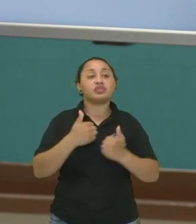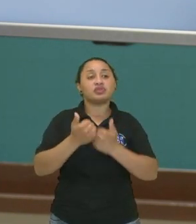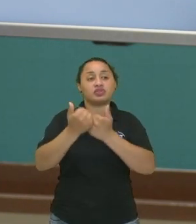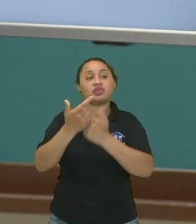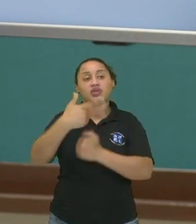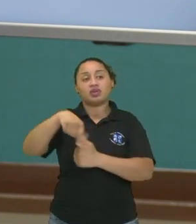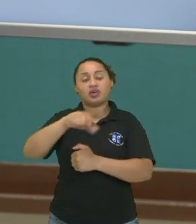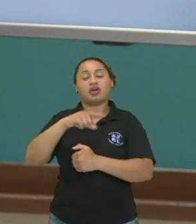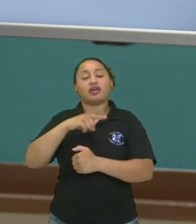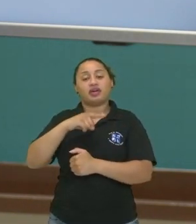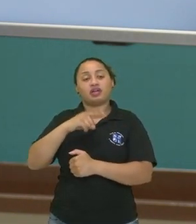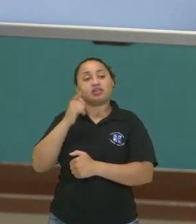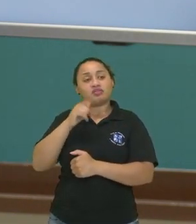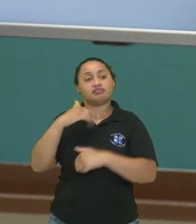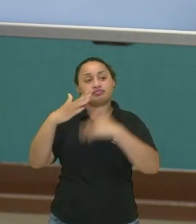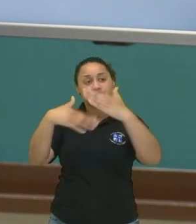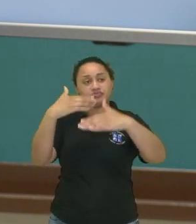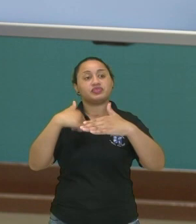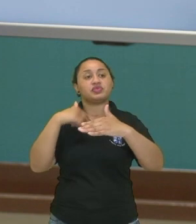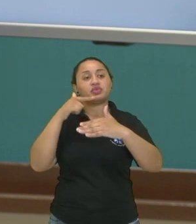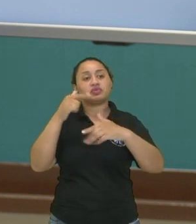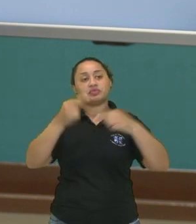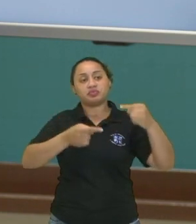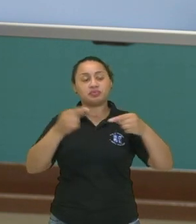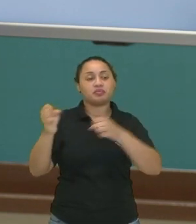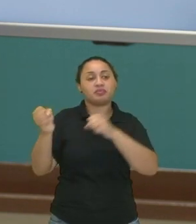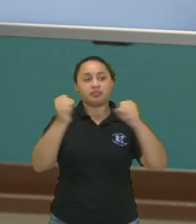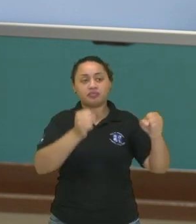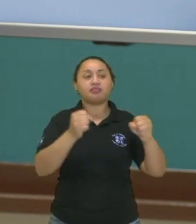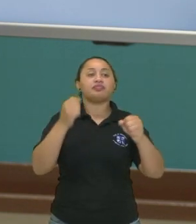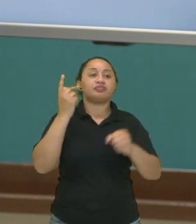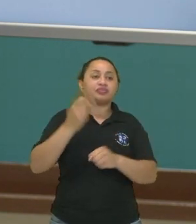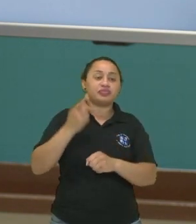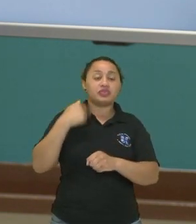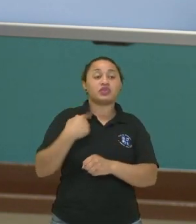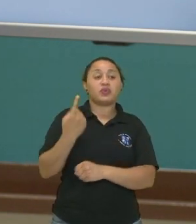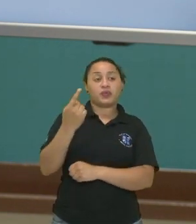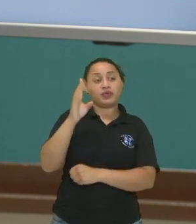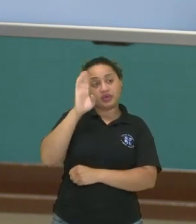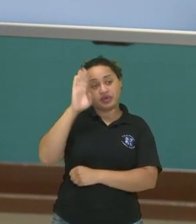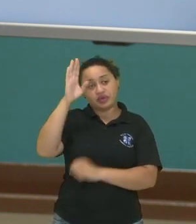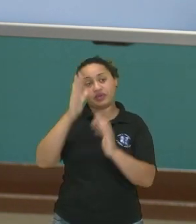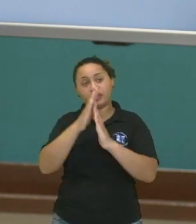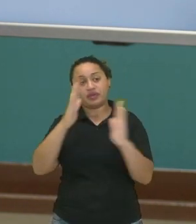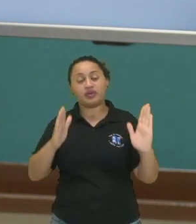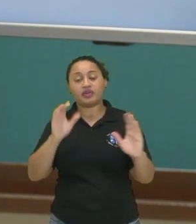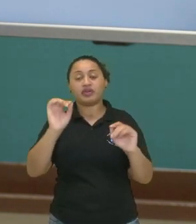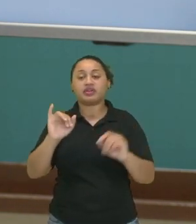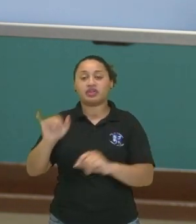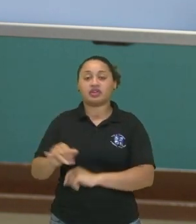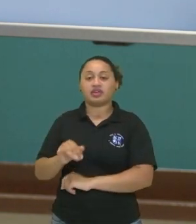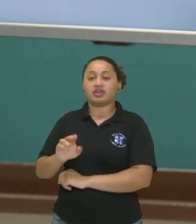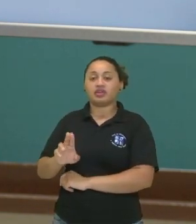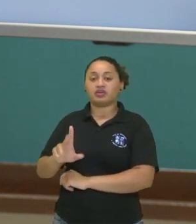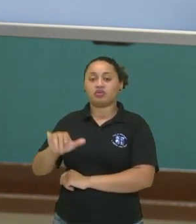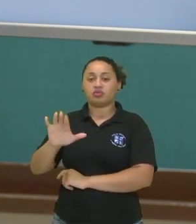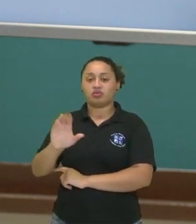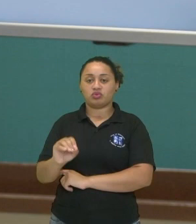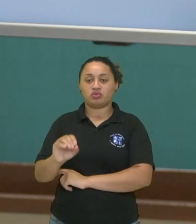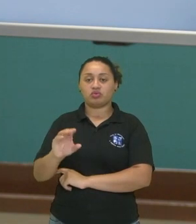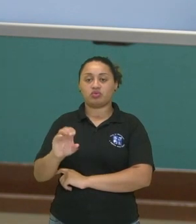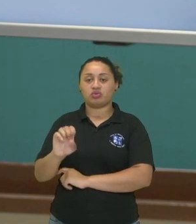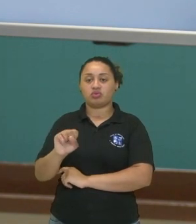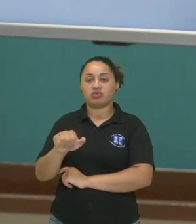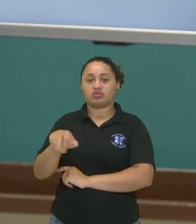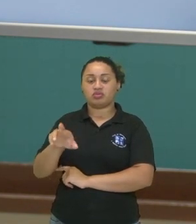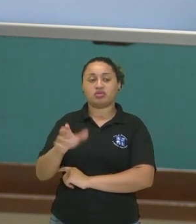generais ganham força e passaram a disputar o poder político. Um dos generais que se destacaram na época foi Júlio César. Aqui vocês estão vendo o